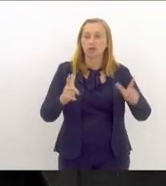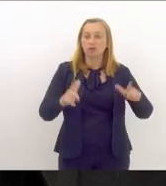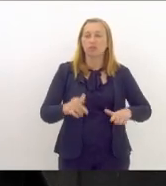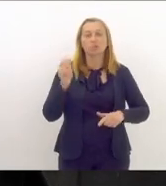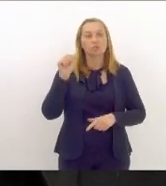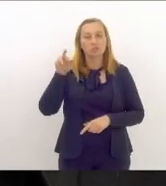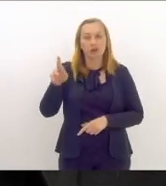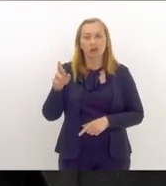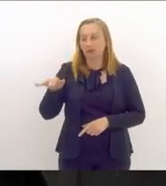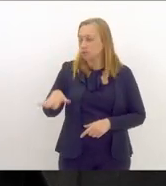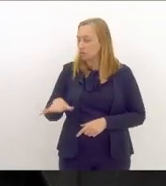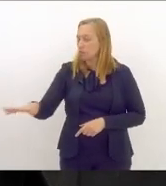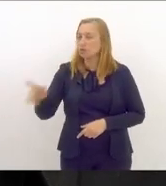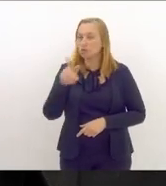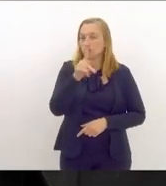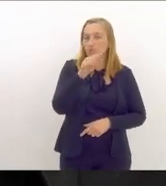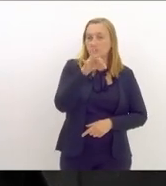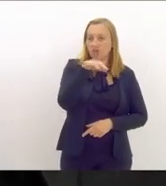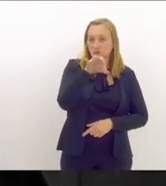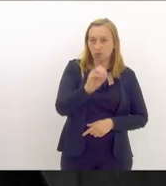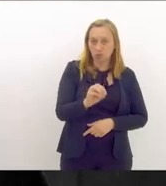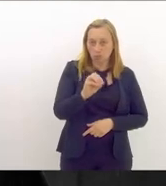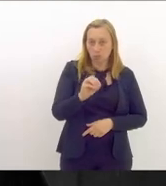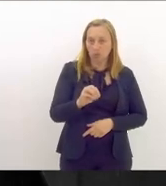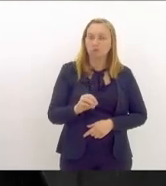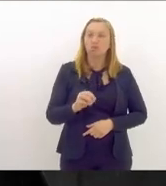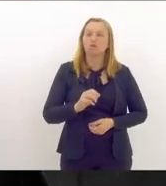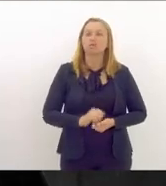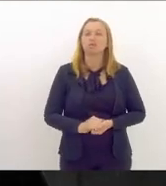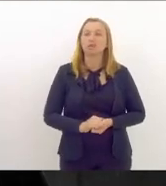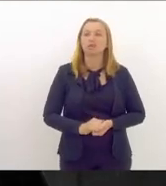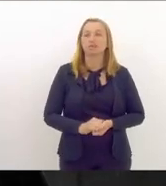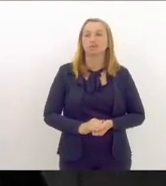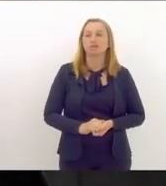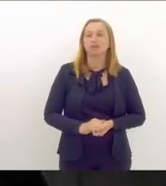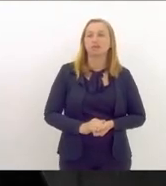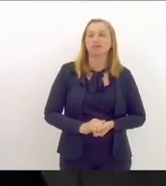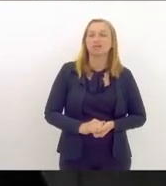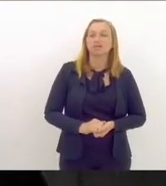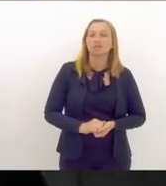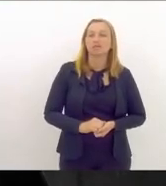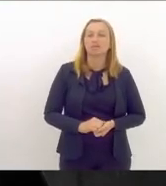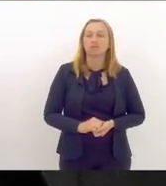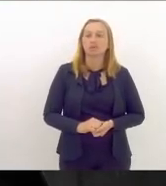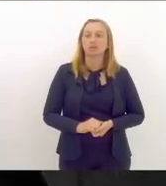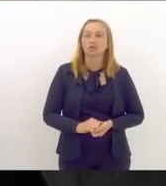bar ali no Morro do Pinto, aquele bar, o Maranhão, salve o Maranhão, que é